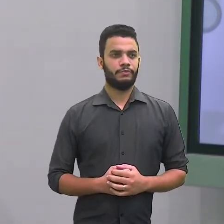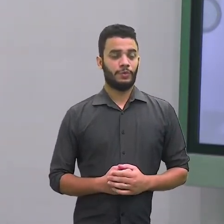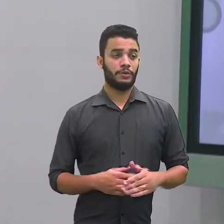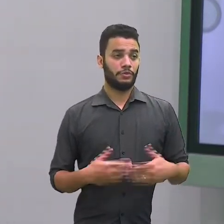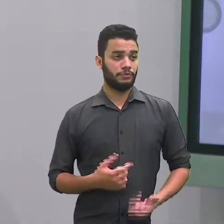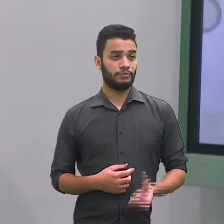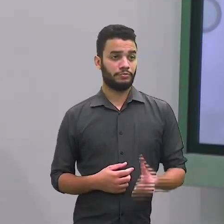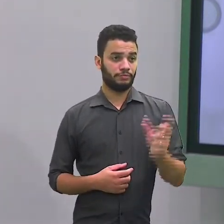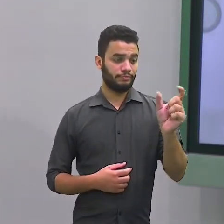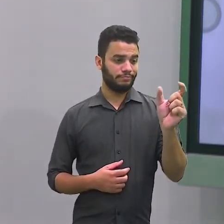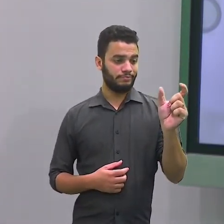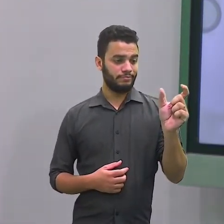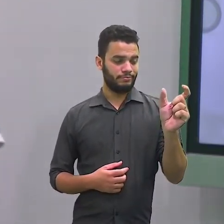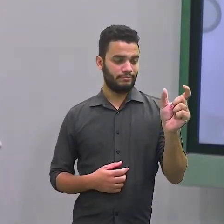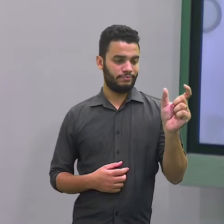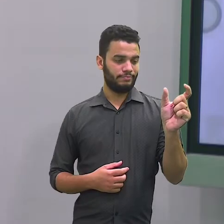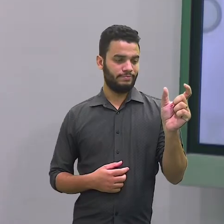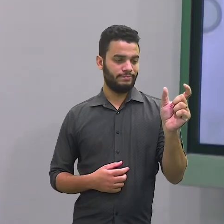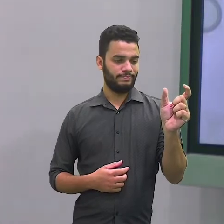Sua palavra está...